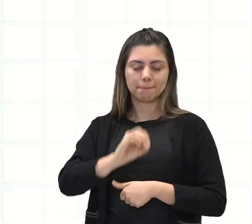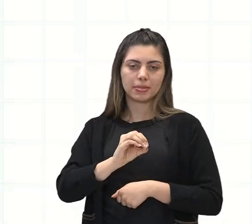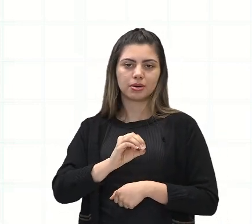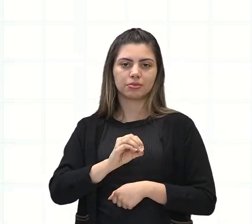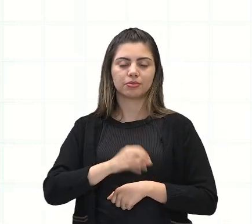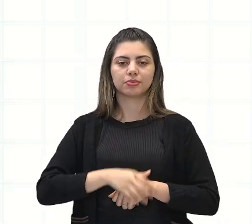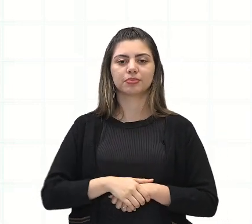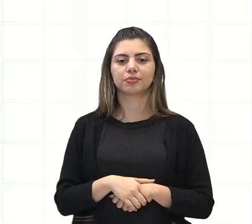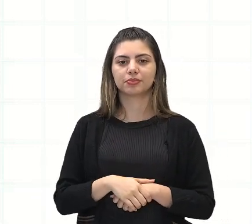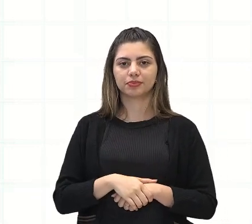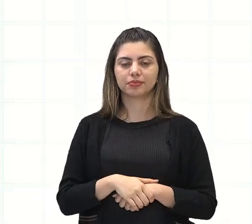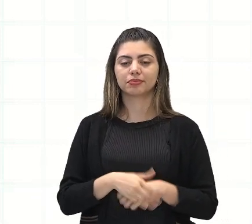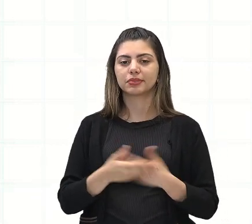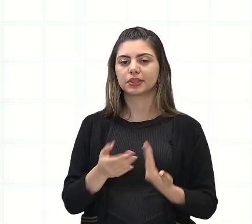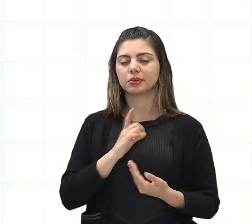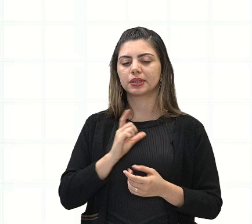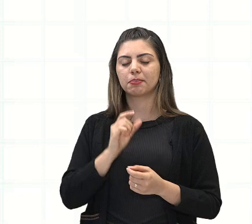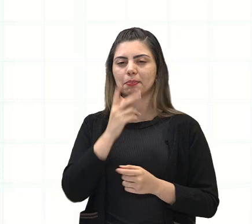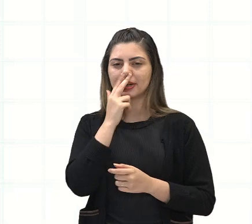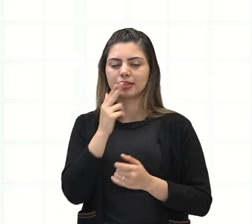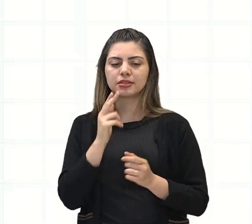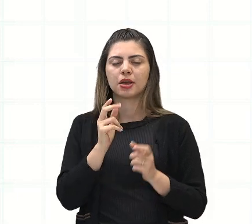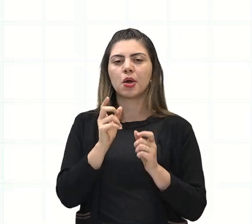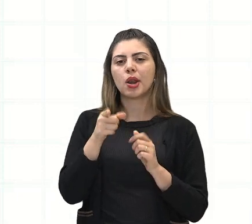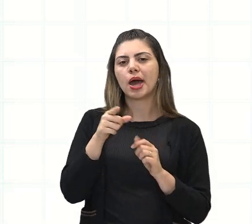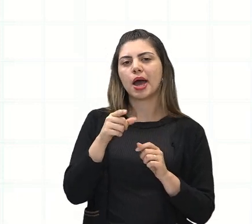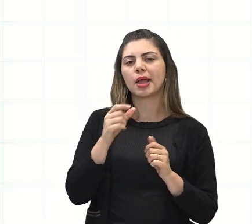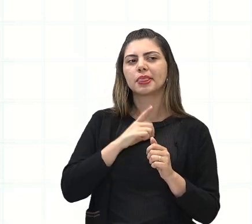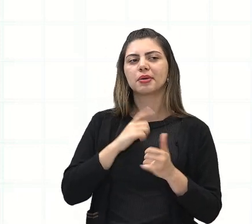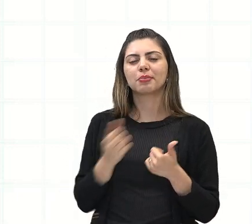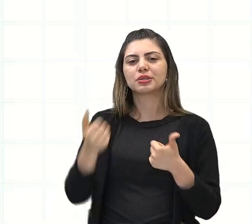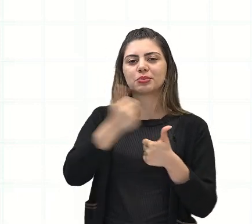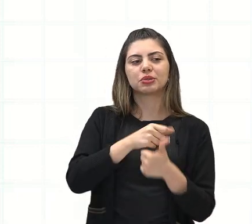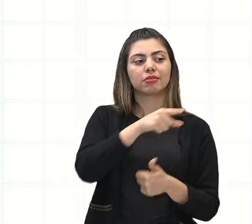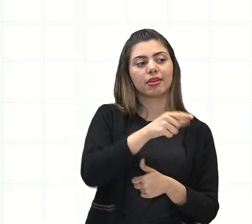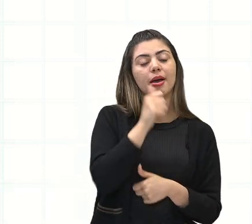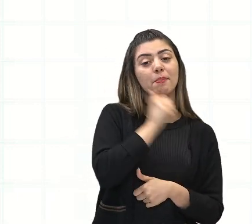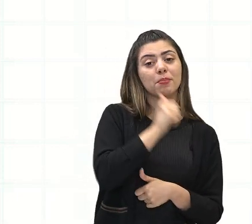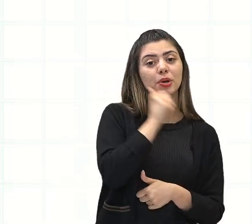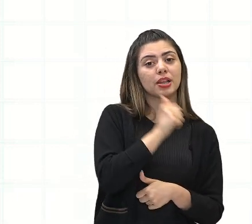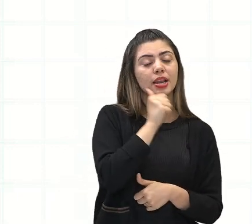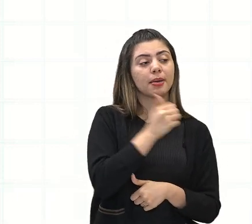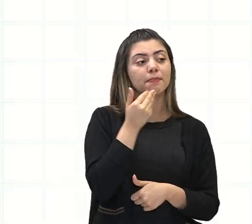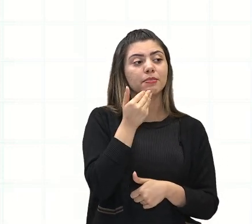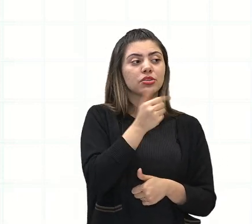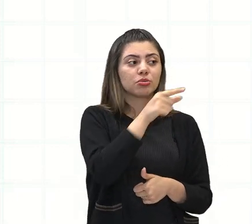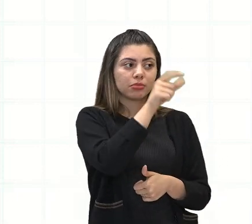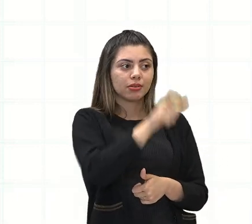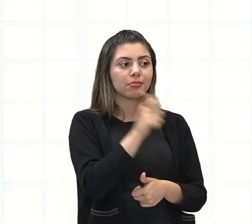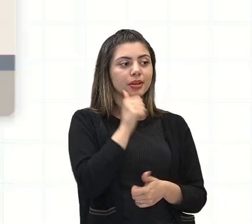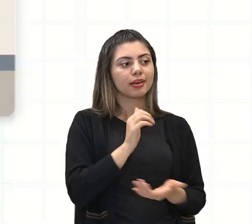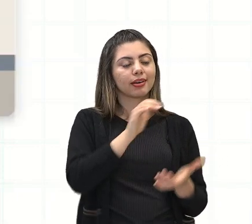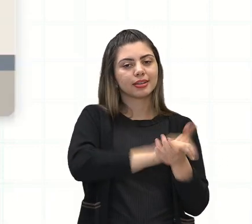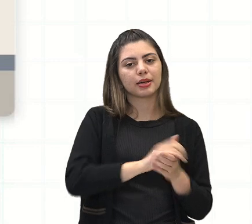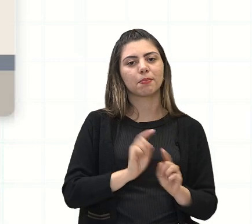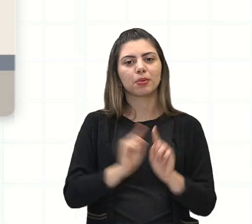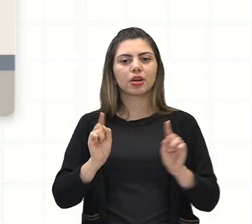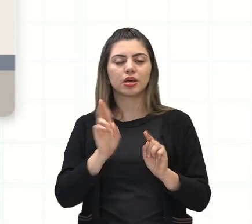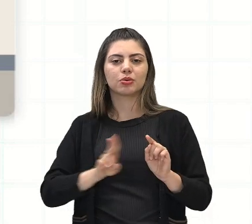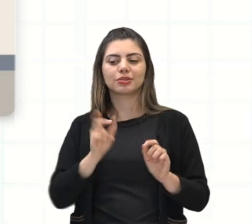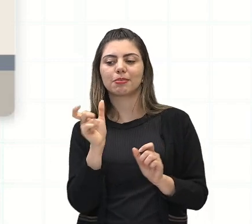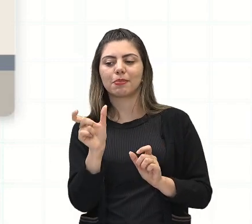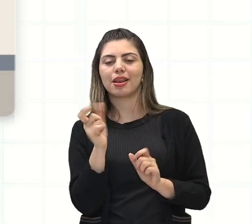a Helena. Como se dissesse, pediu Helena em casamento. Não é verdade? Então, isso também acontece bastante.